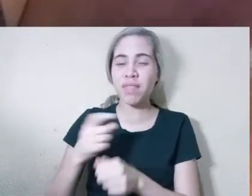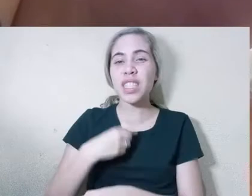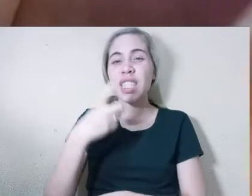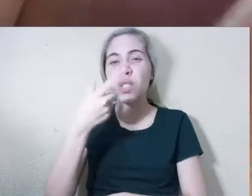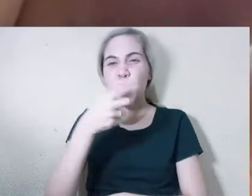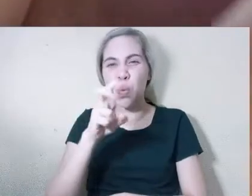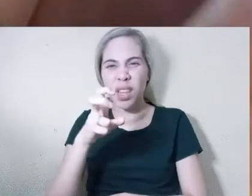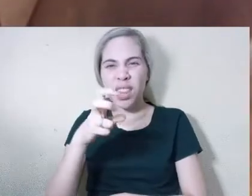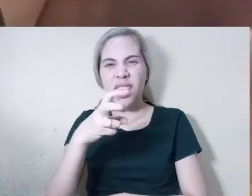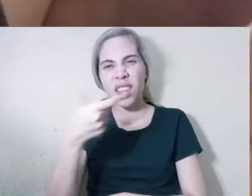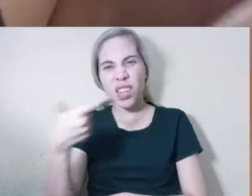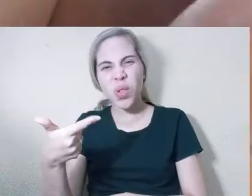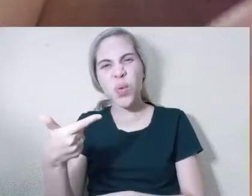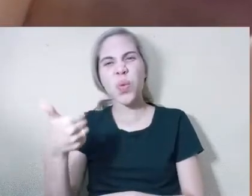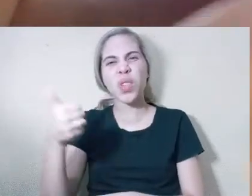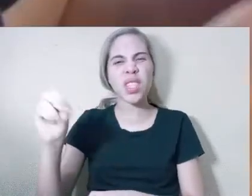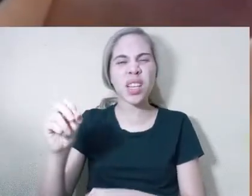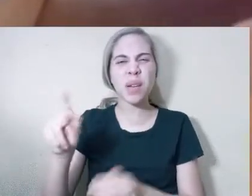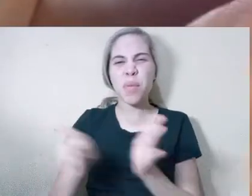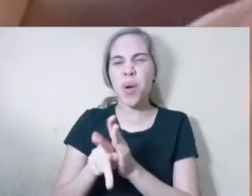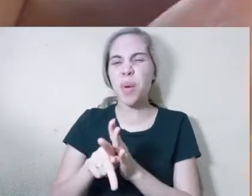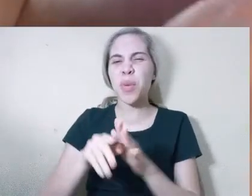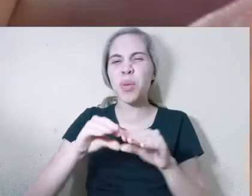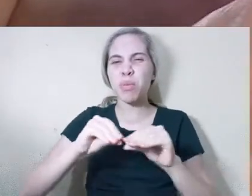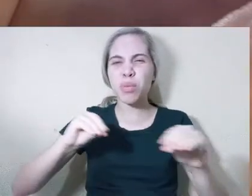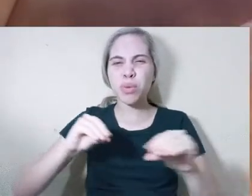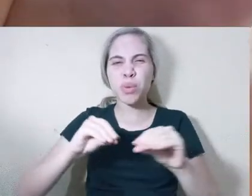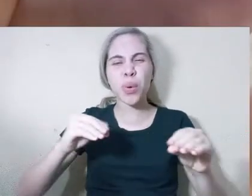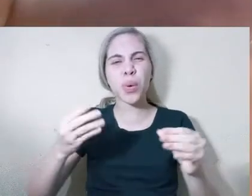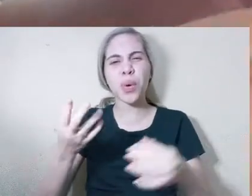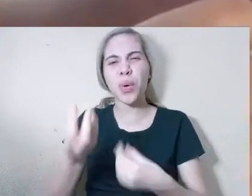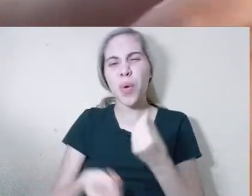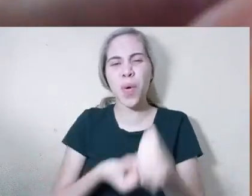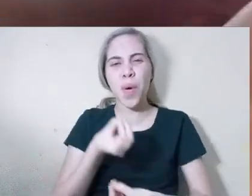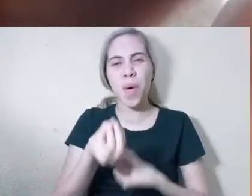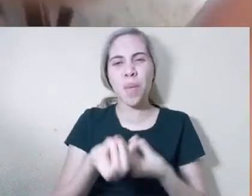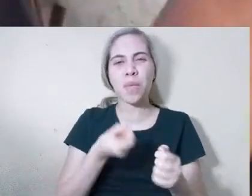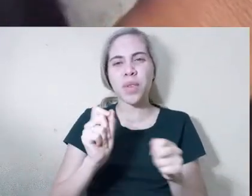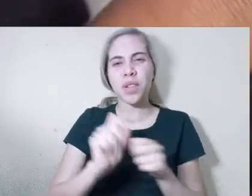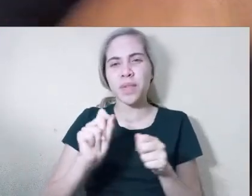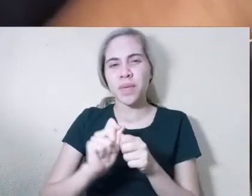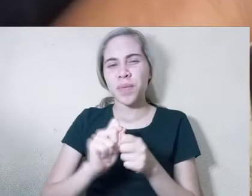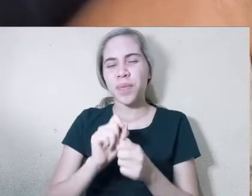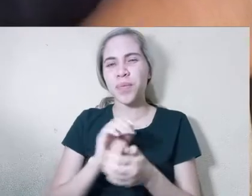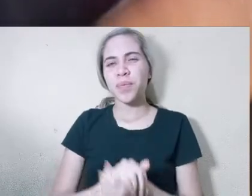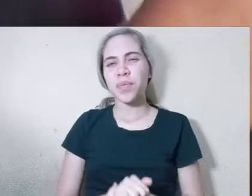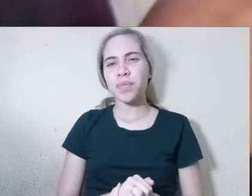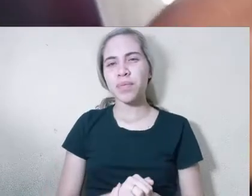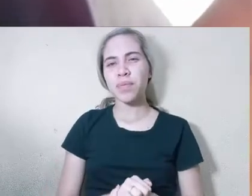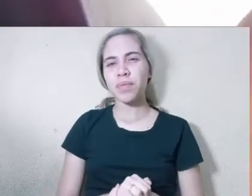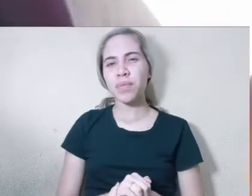Aço 52-100. Na época eu conhecia como capa de rolamento. É isso mesmo, é isso aí.